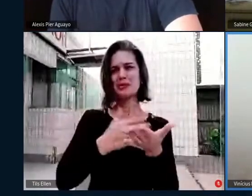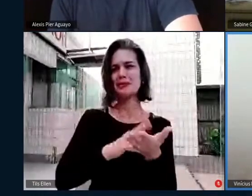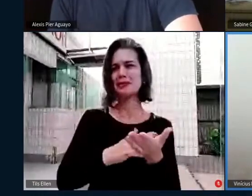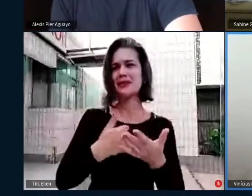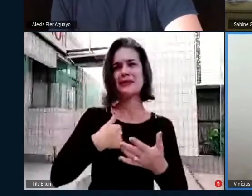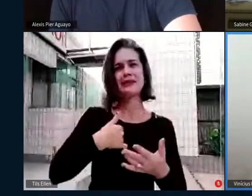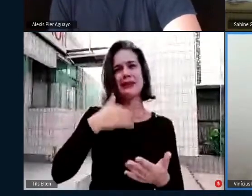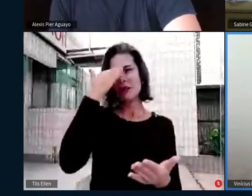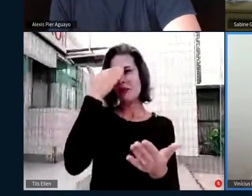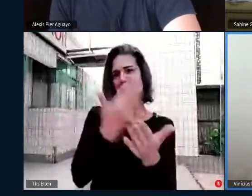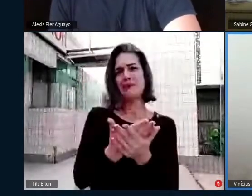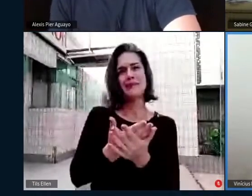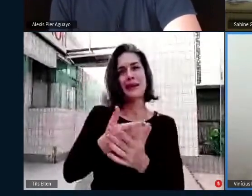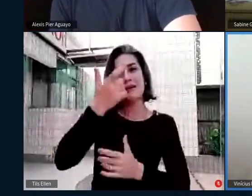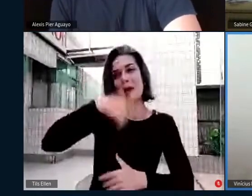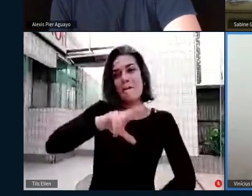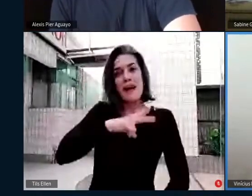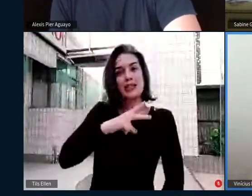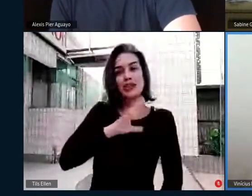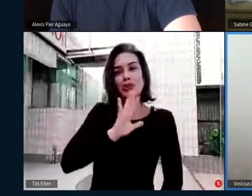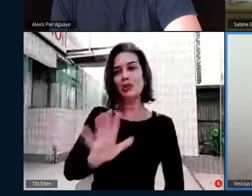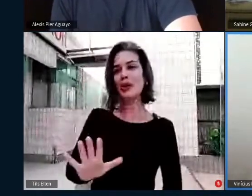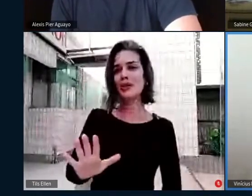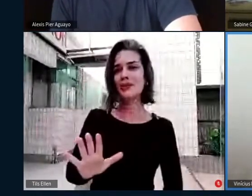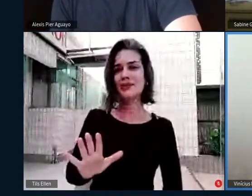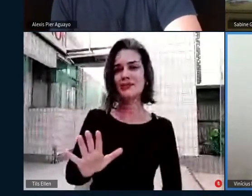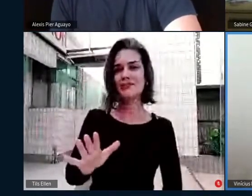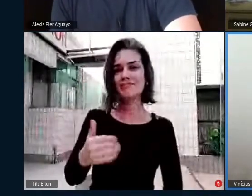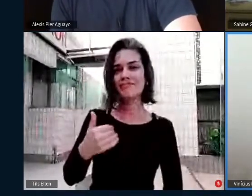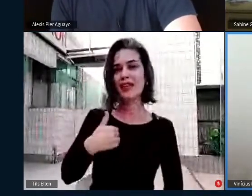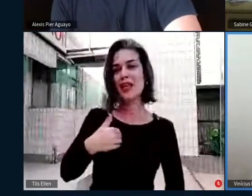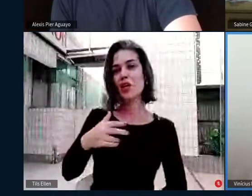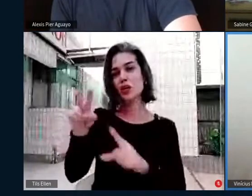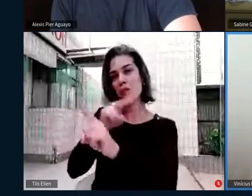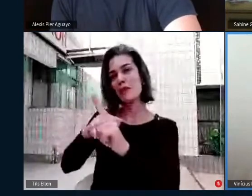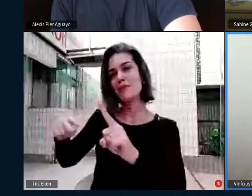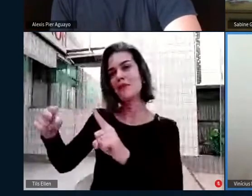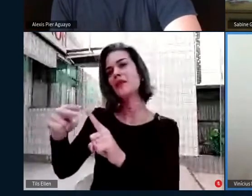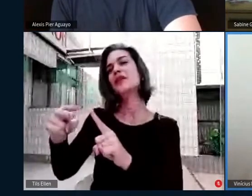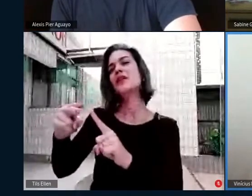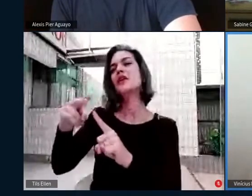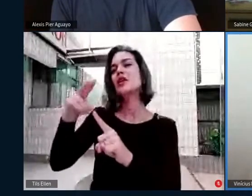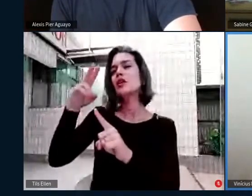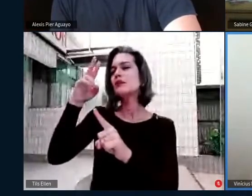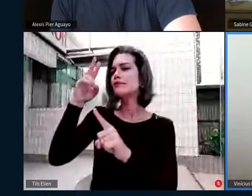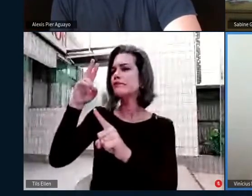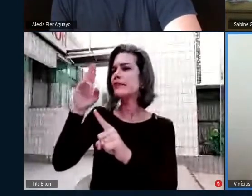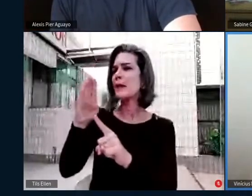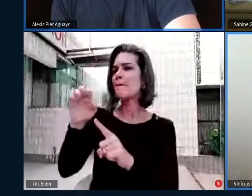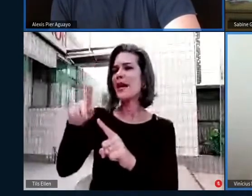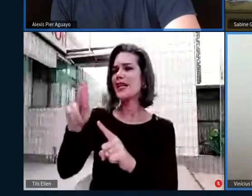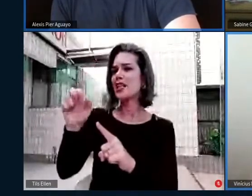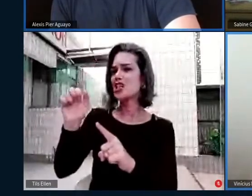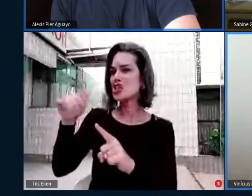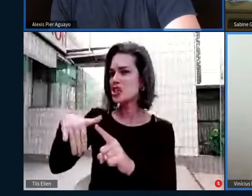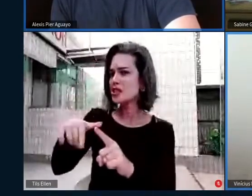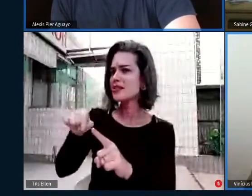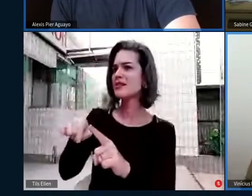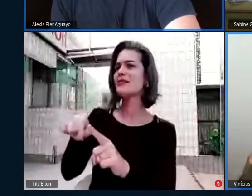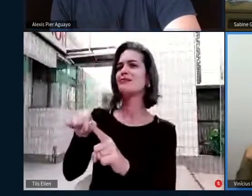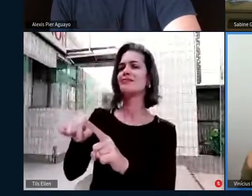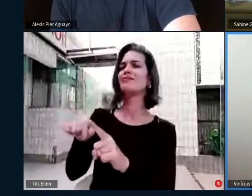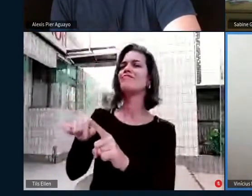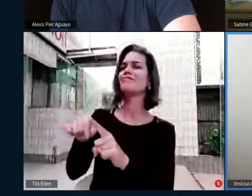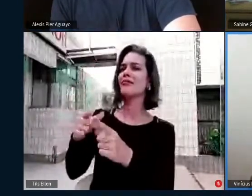de crença mesmo. Eu trabalho numa perspectiva sócio-histórica, ideológica, bakhtiniana.